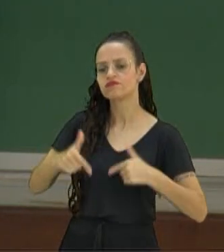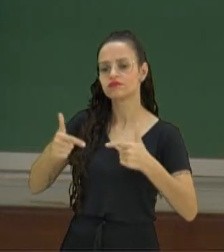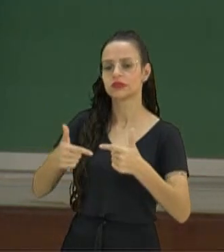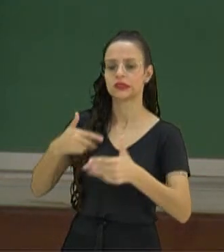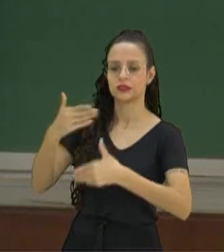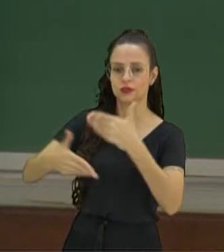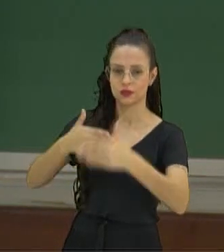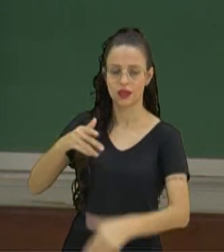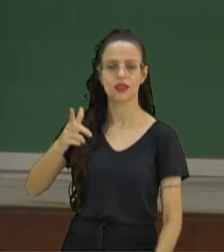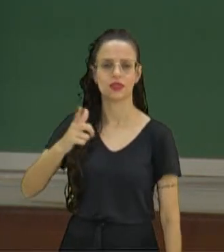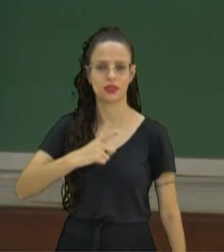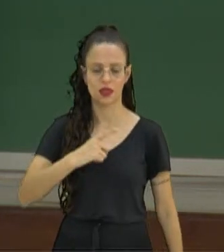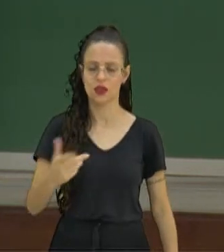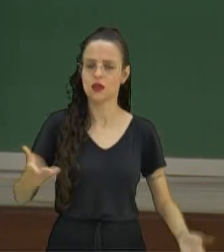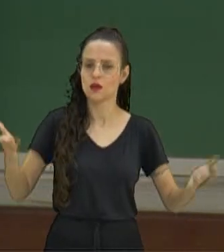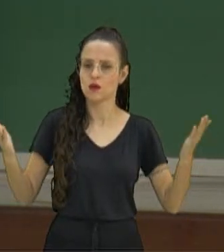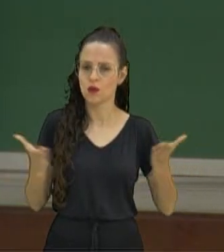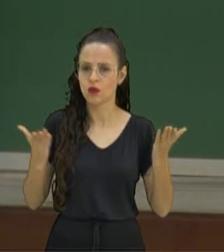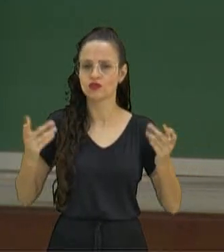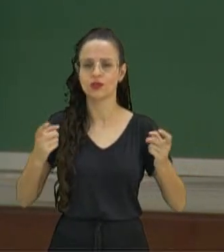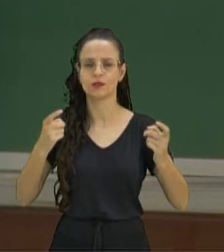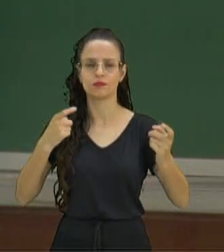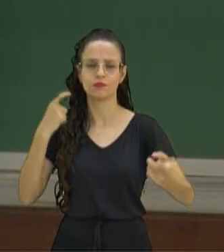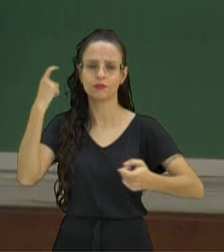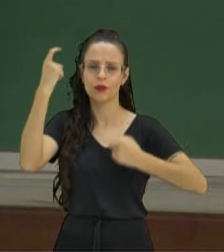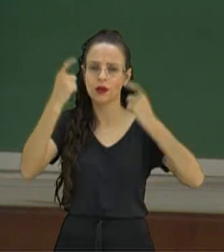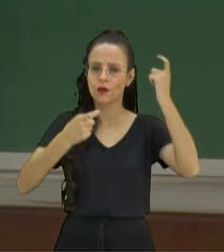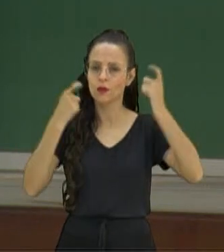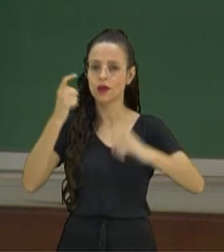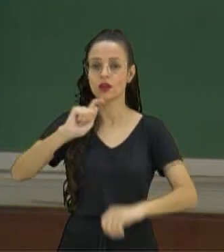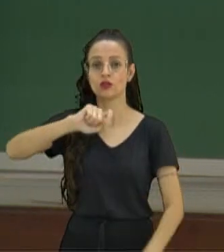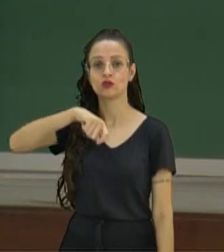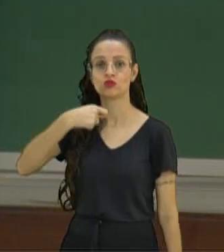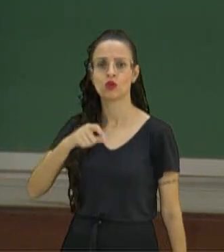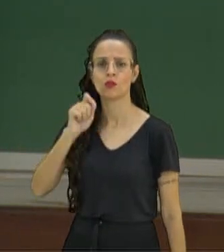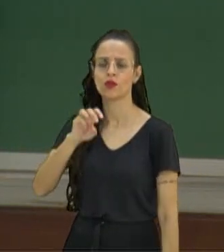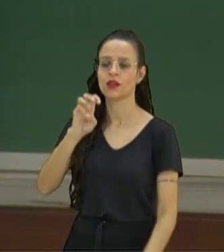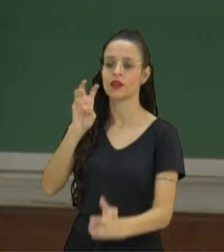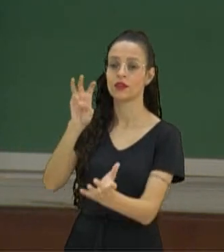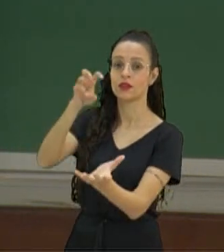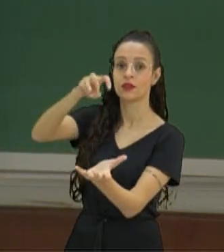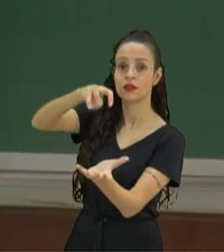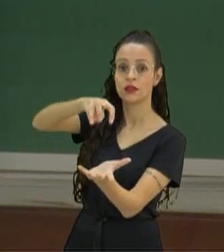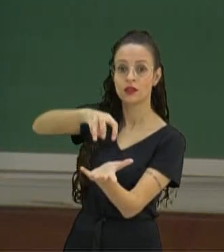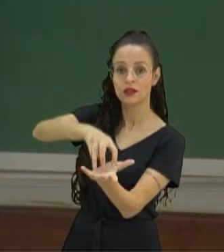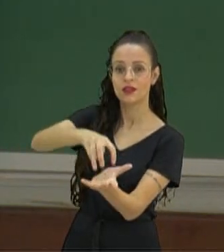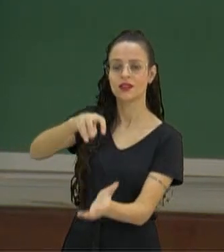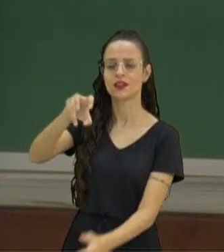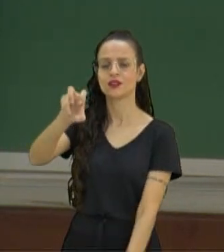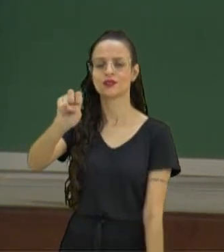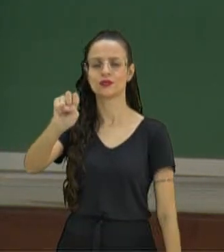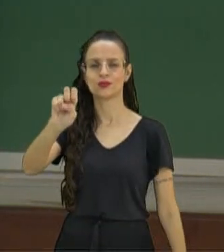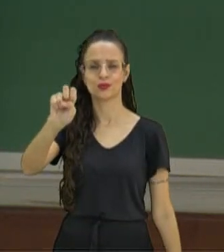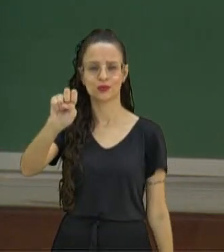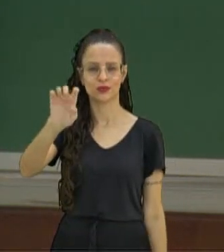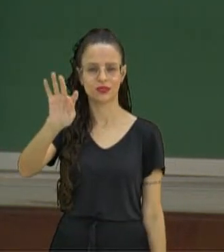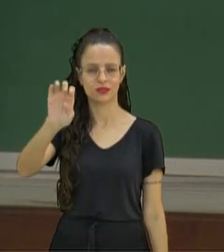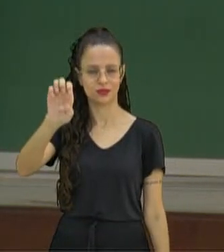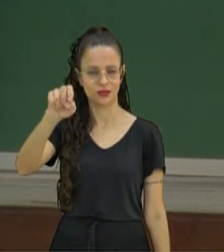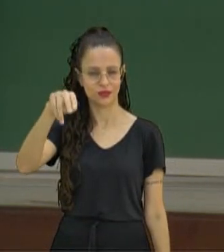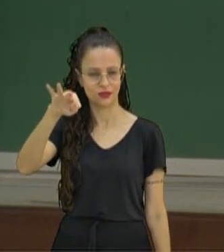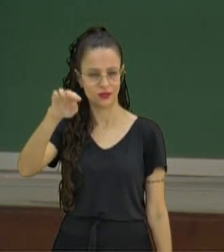desenvolvida. Existem hoje preocupações da ideia sustentável, de eu ter atividade econômica, porque ela